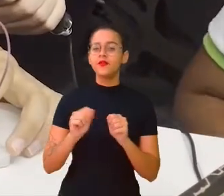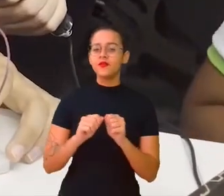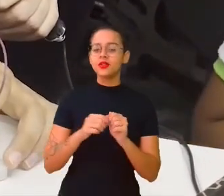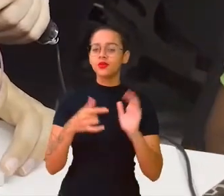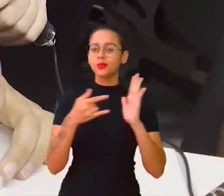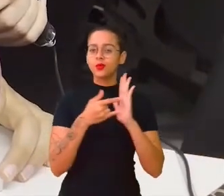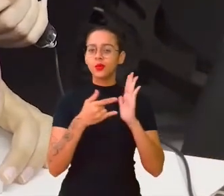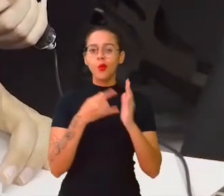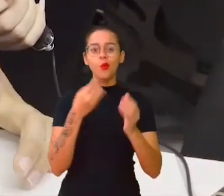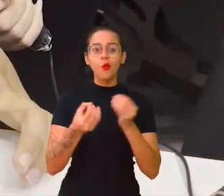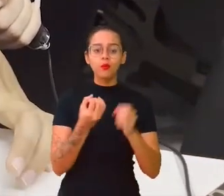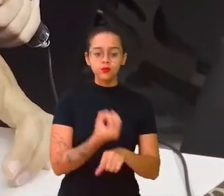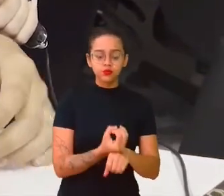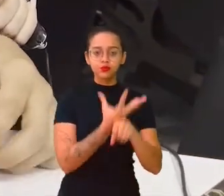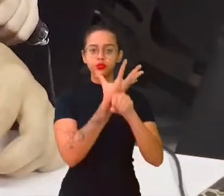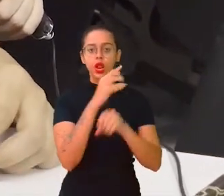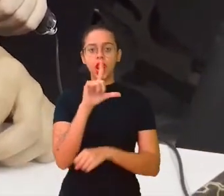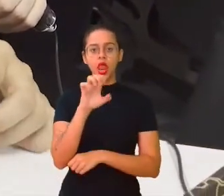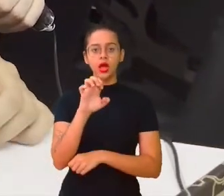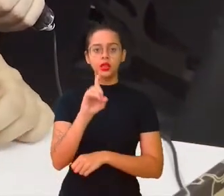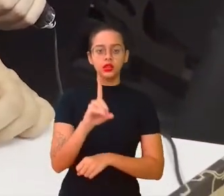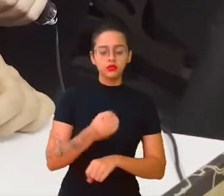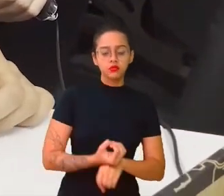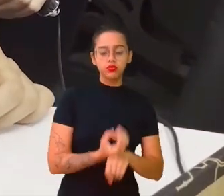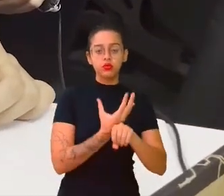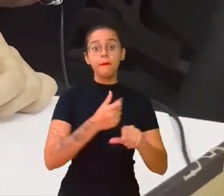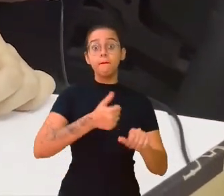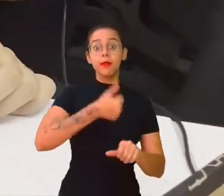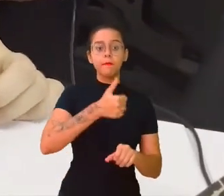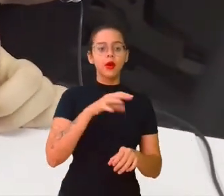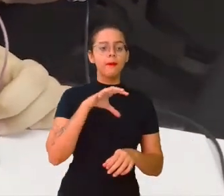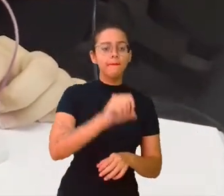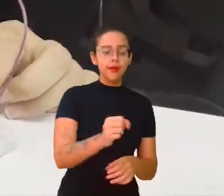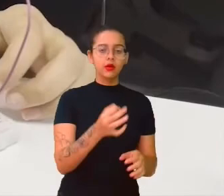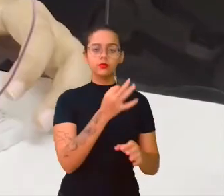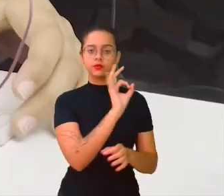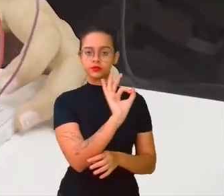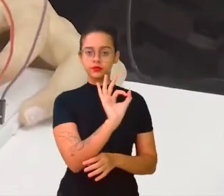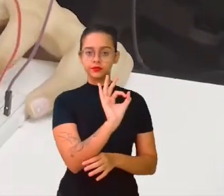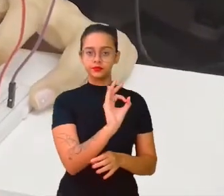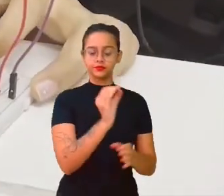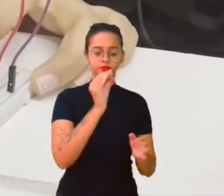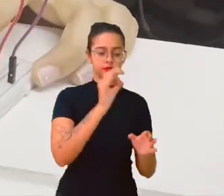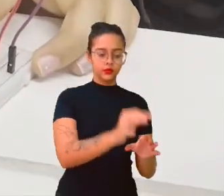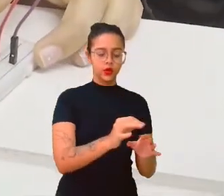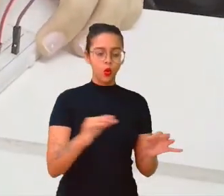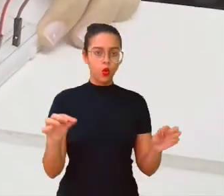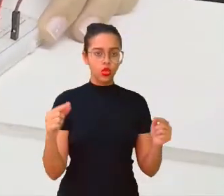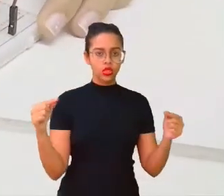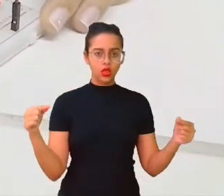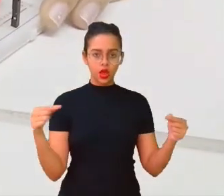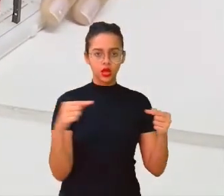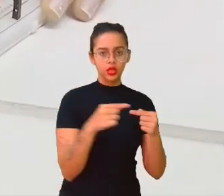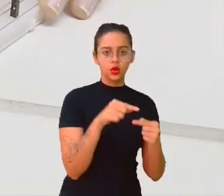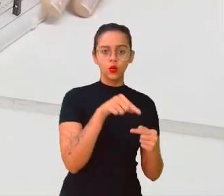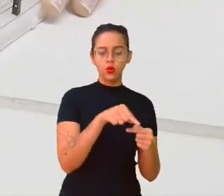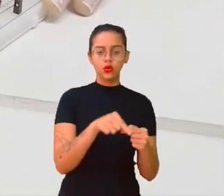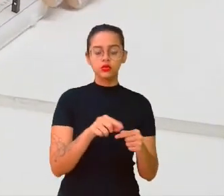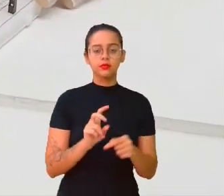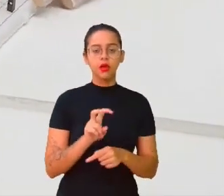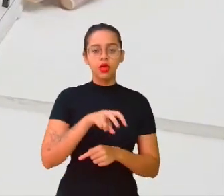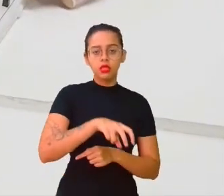como acender os LEDs. Primeiramente a gente pega esses botões, a gente conecta aqui com essas perninhas